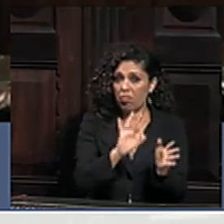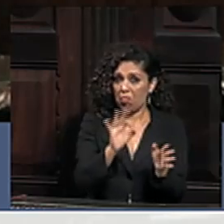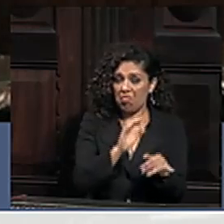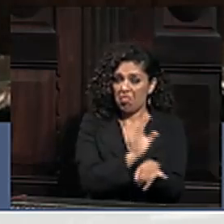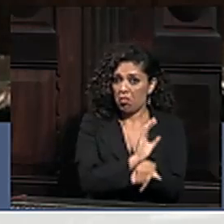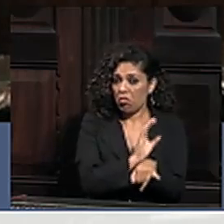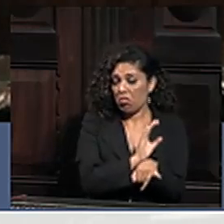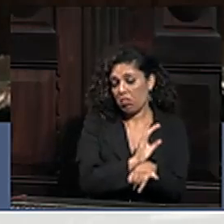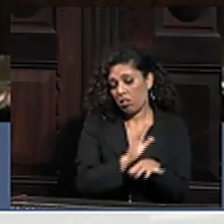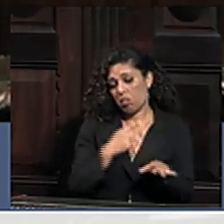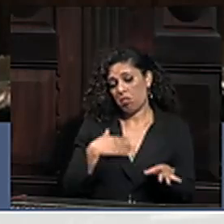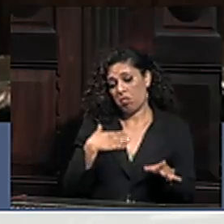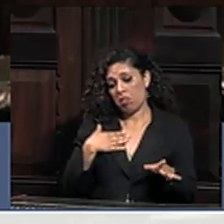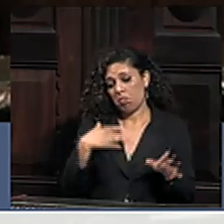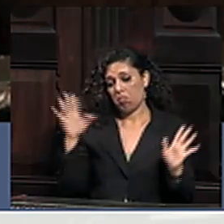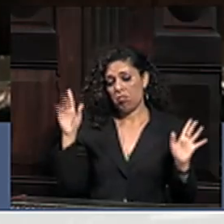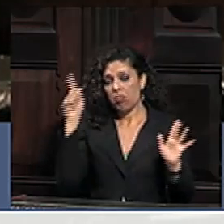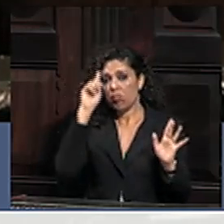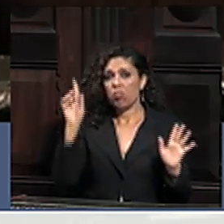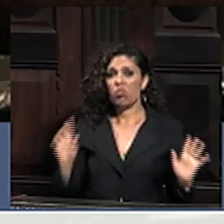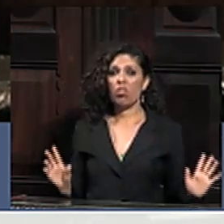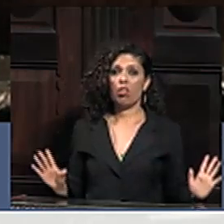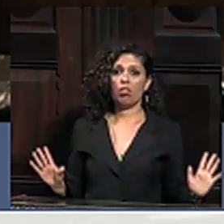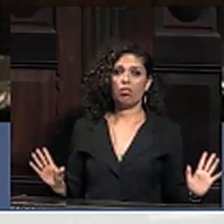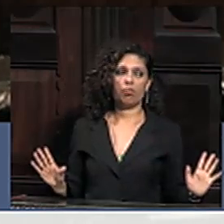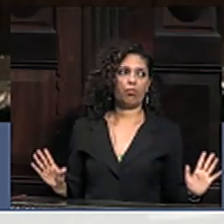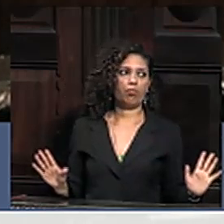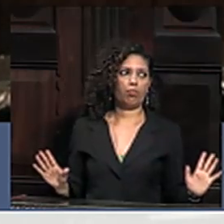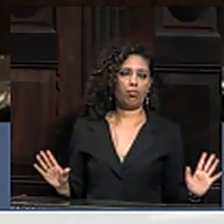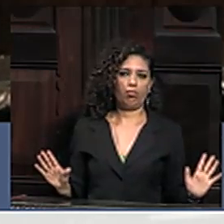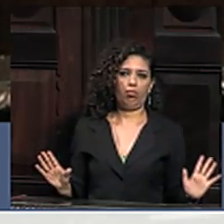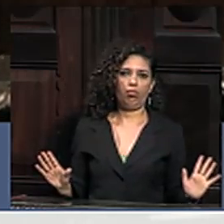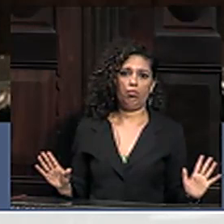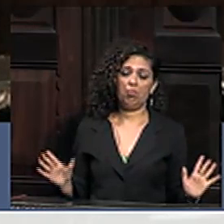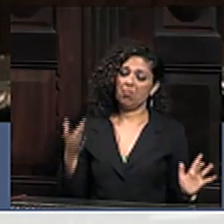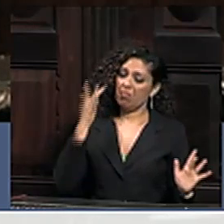valeu mais do que uma advertência protocolar